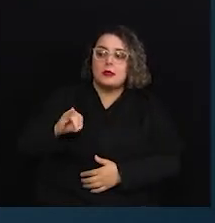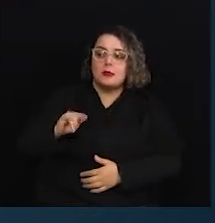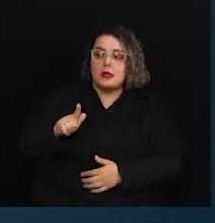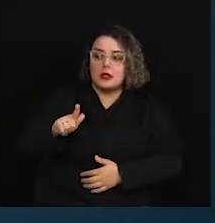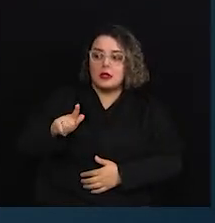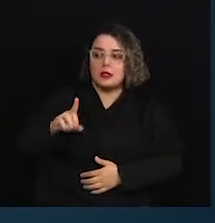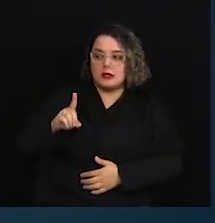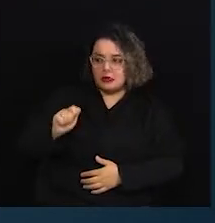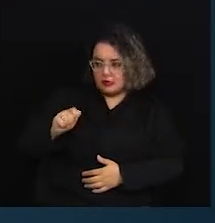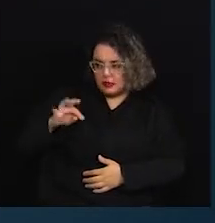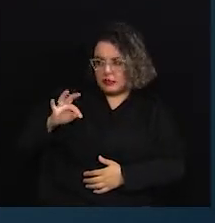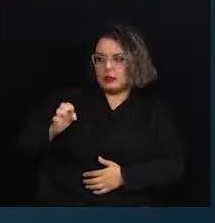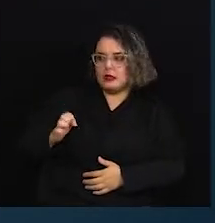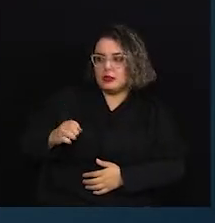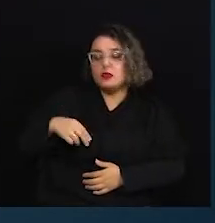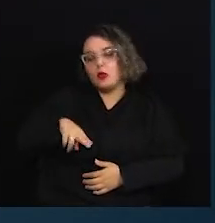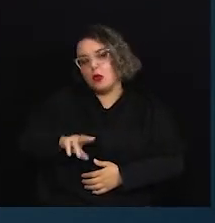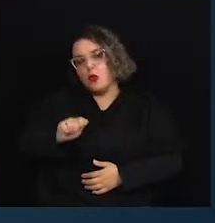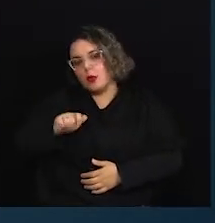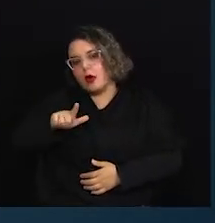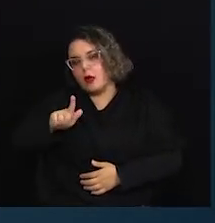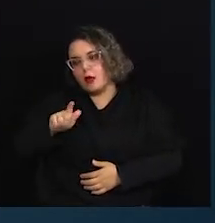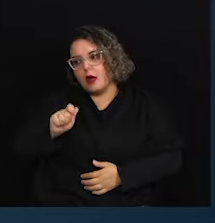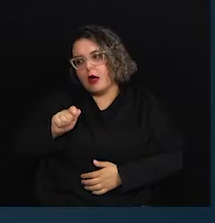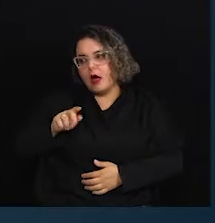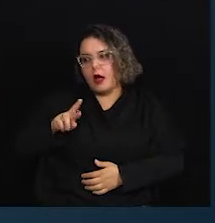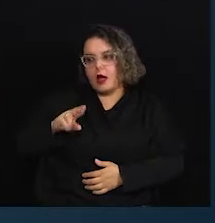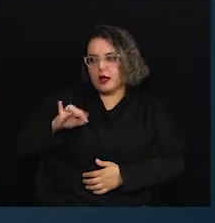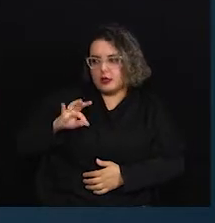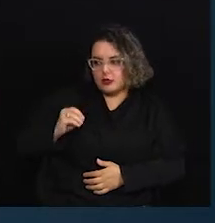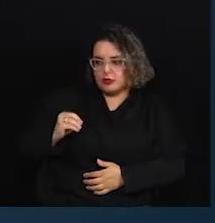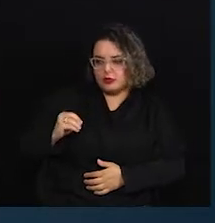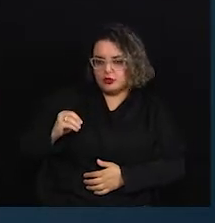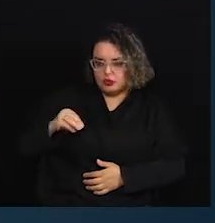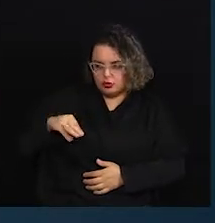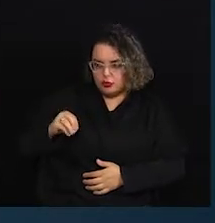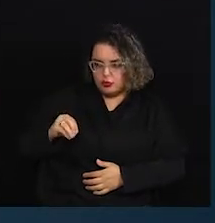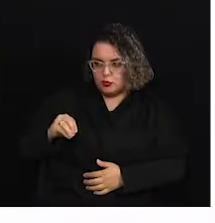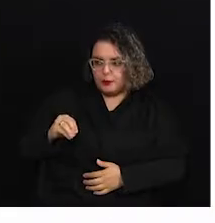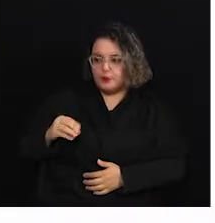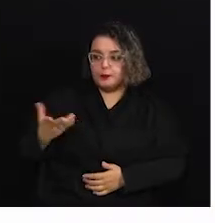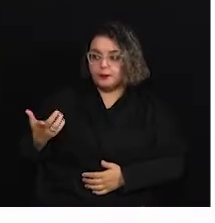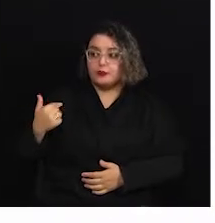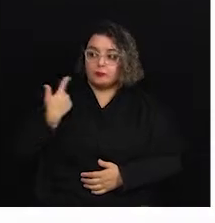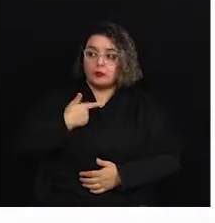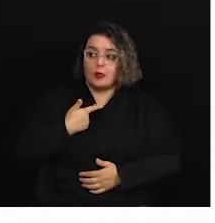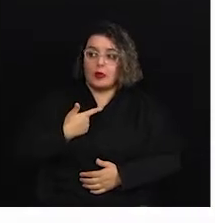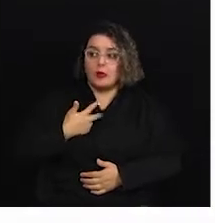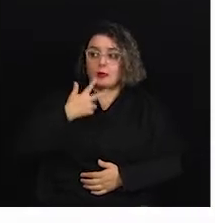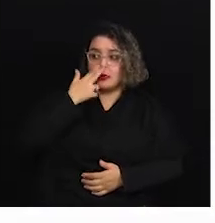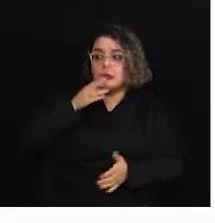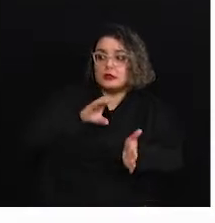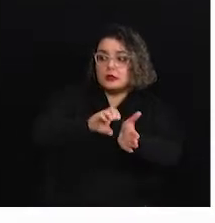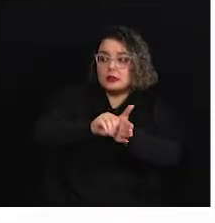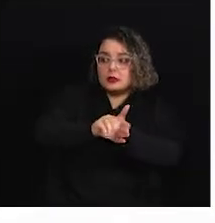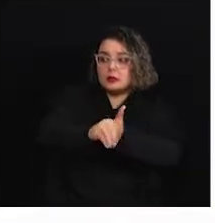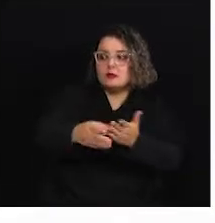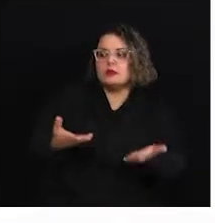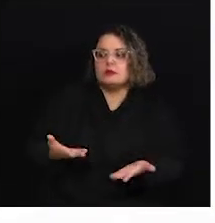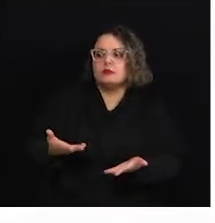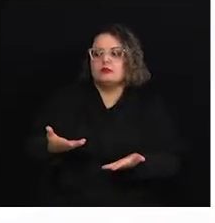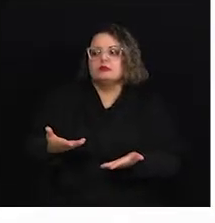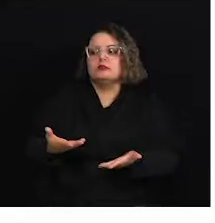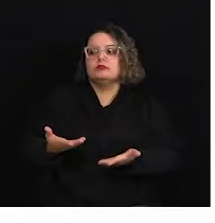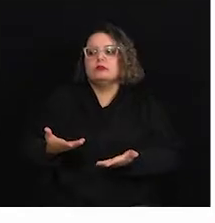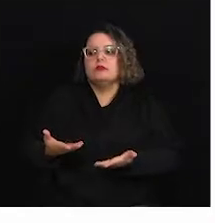Data e Deep Learning para um algoritmo de busca, tá? O nosso algoritmo, ele funciona como o Google, né? Ficou batizado a empresa de Google